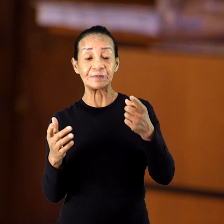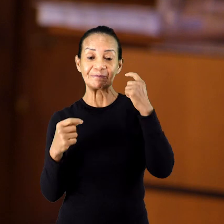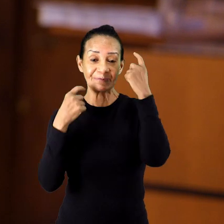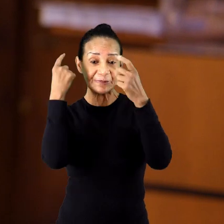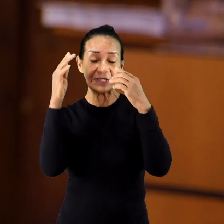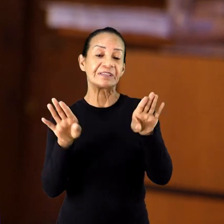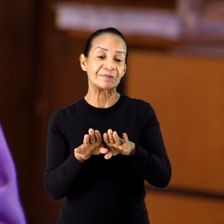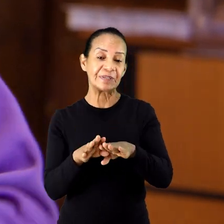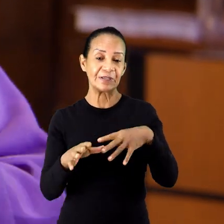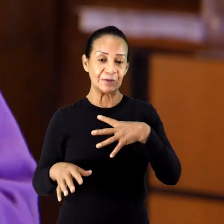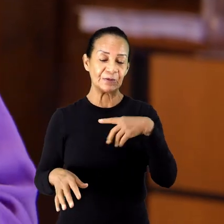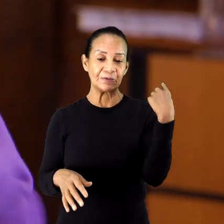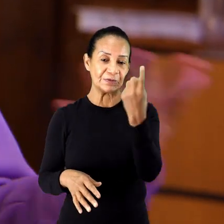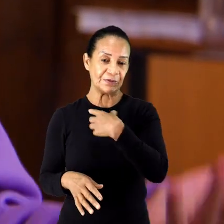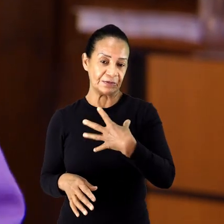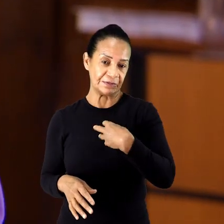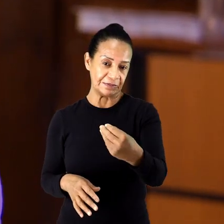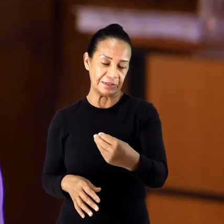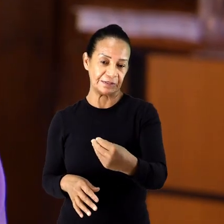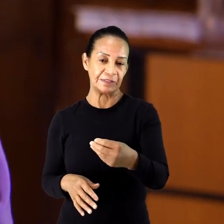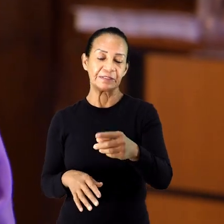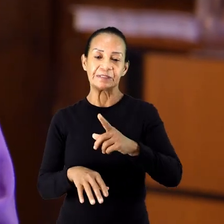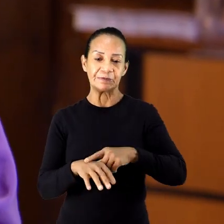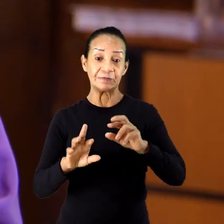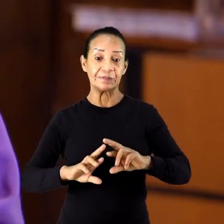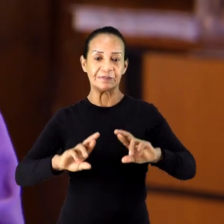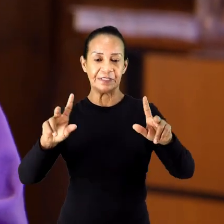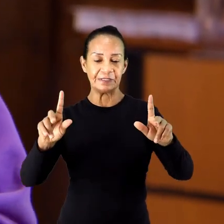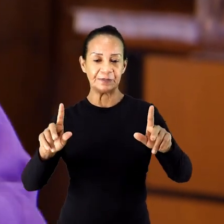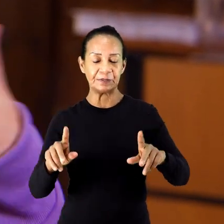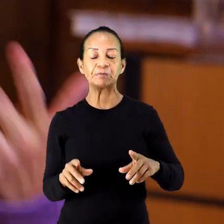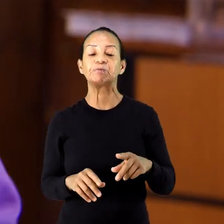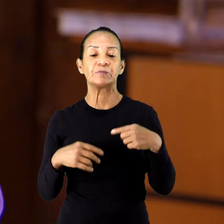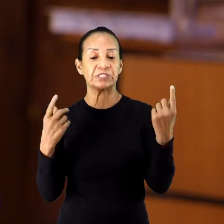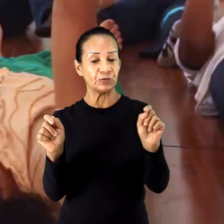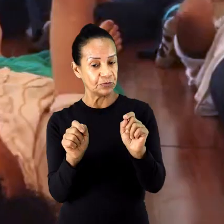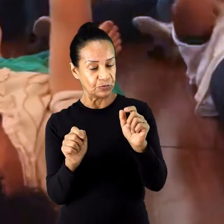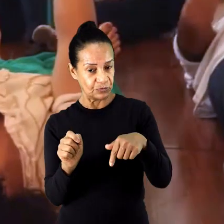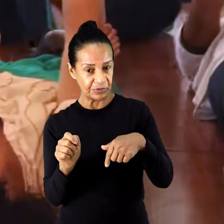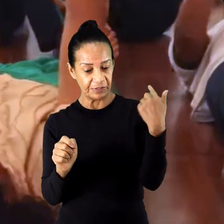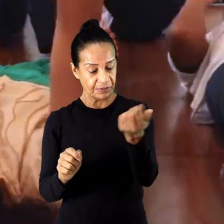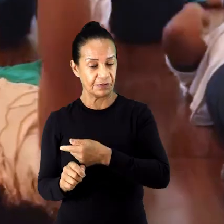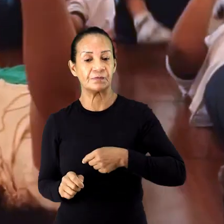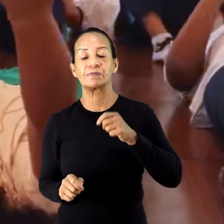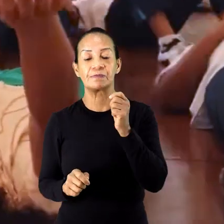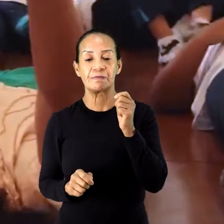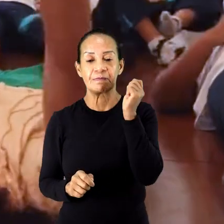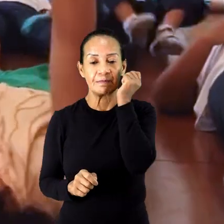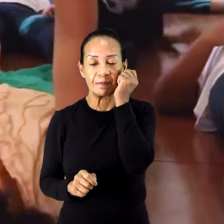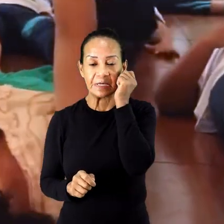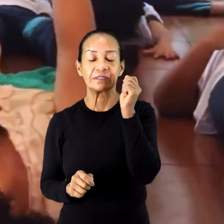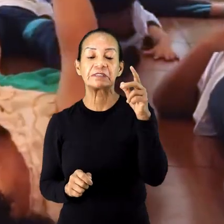nossos filhos passou a ditar um outro tempo para nós também, enquanto mães artistas resistentes,